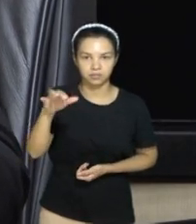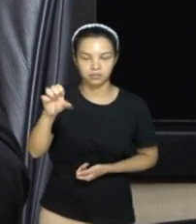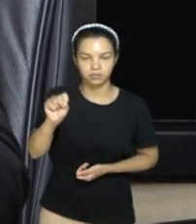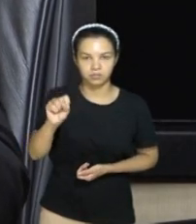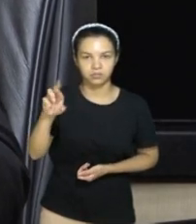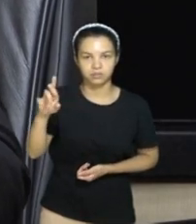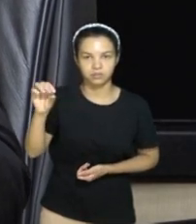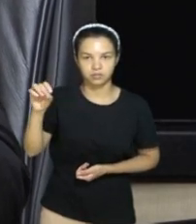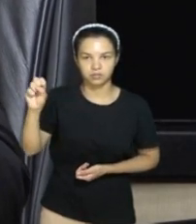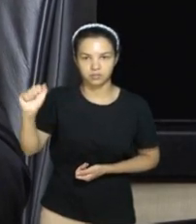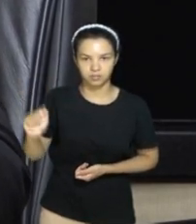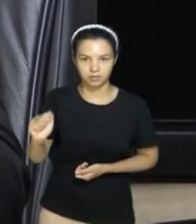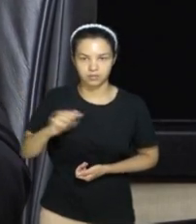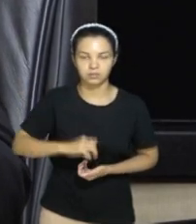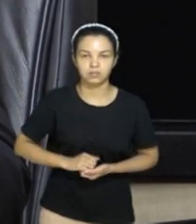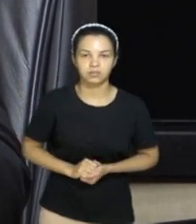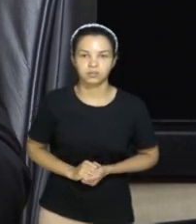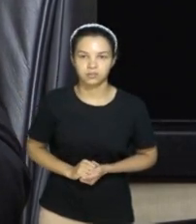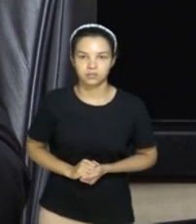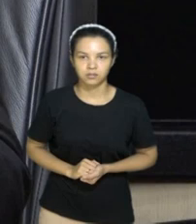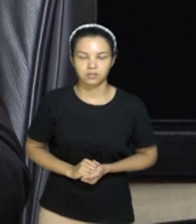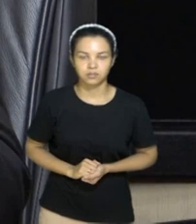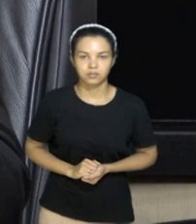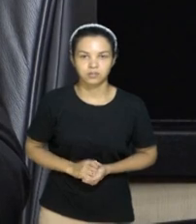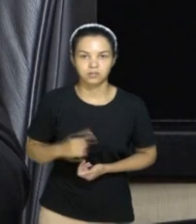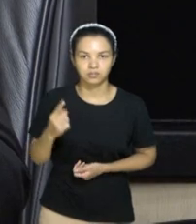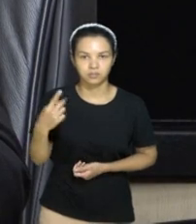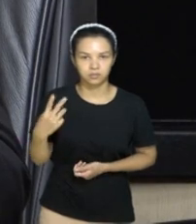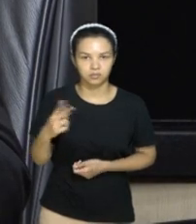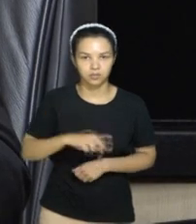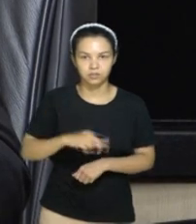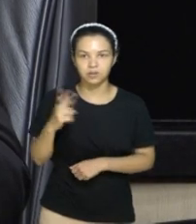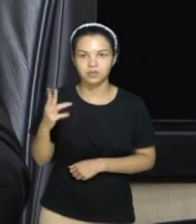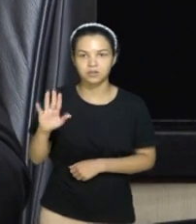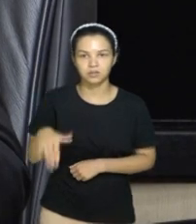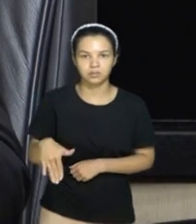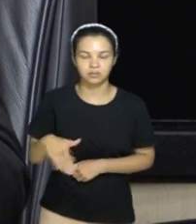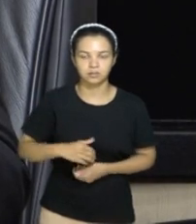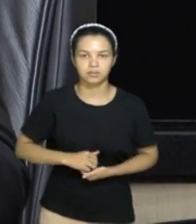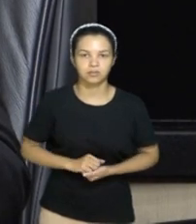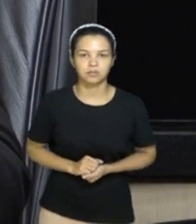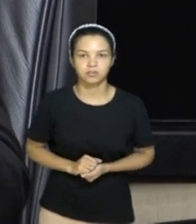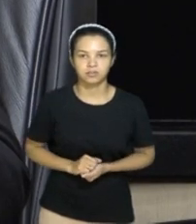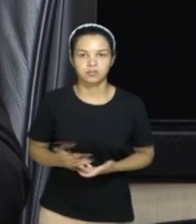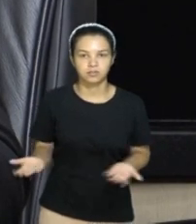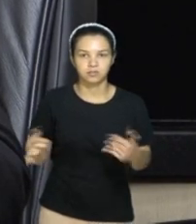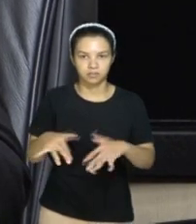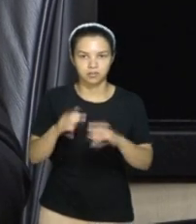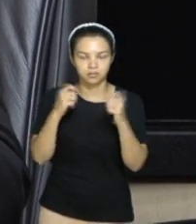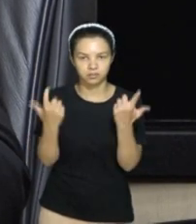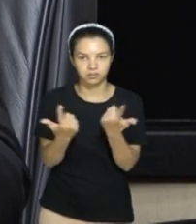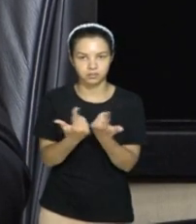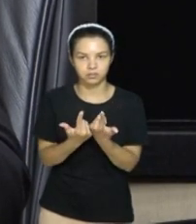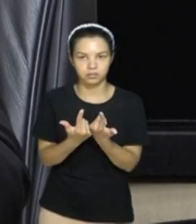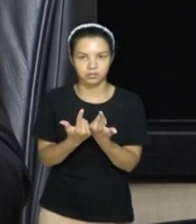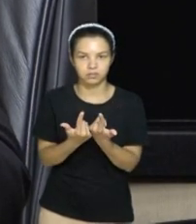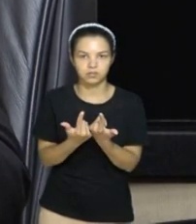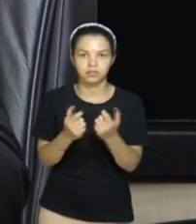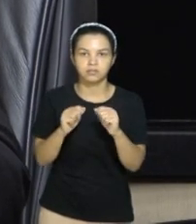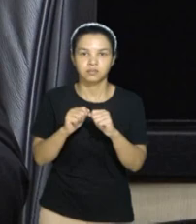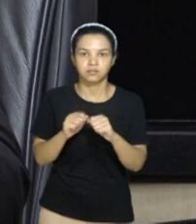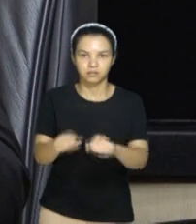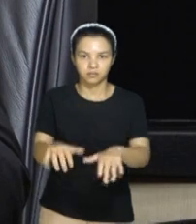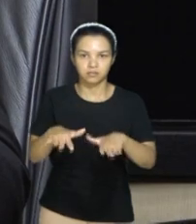2023 nesta cidade de Florianópolis capital do Estado de Santa Catarina reuniu-se a Assembleia Legislativa em sessão